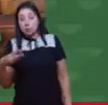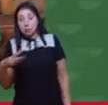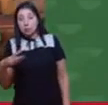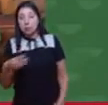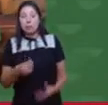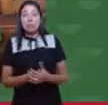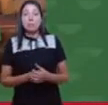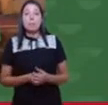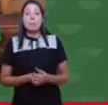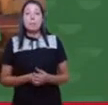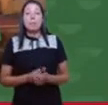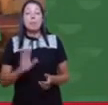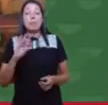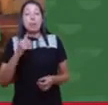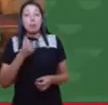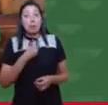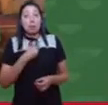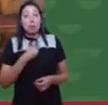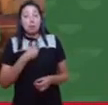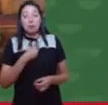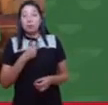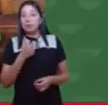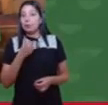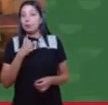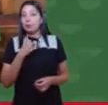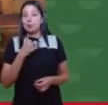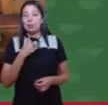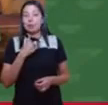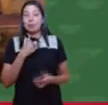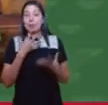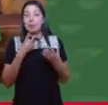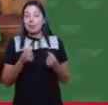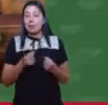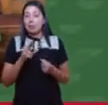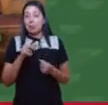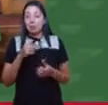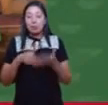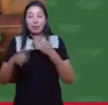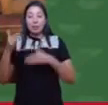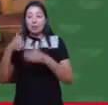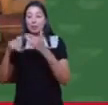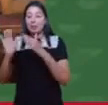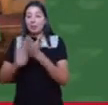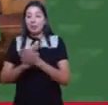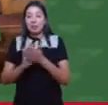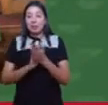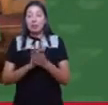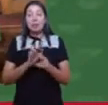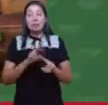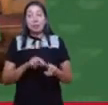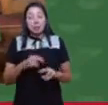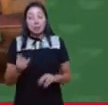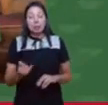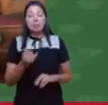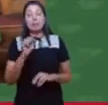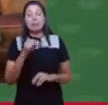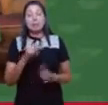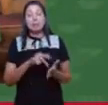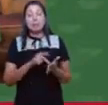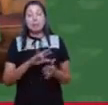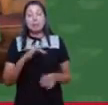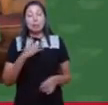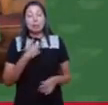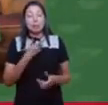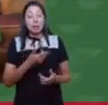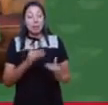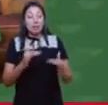2023. E nós não podemos admitir nenhum tipo de retrocesso, por isso é fundamental a gente